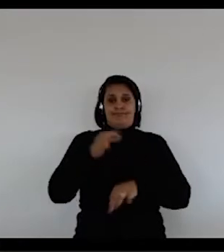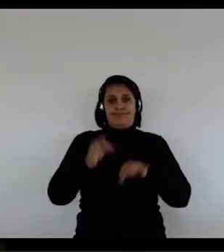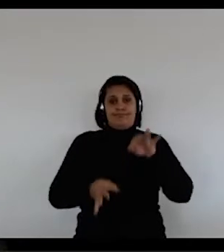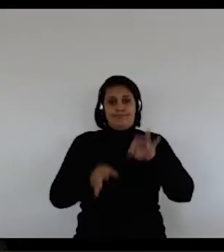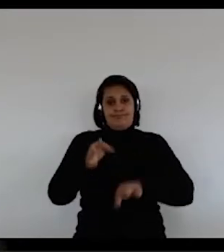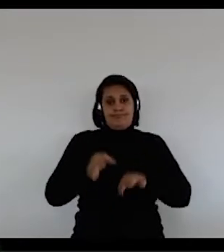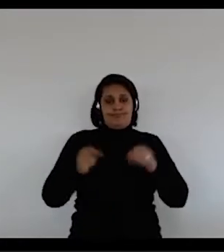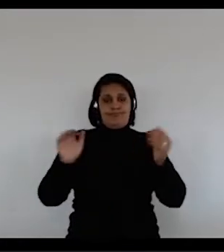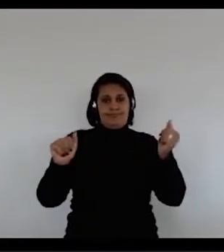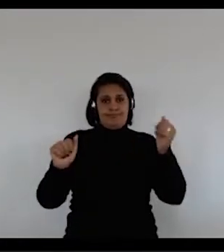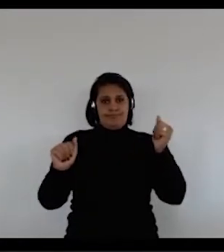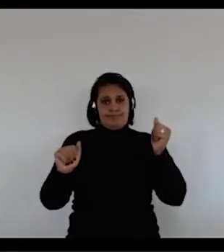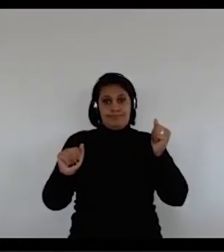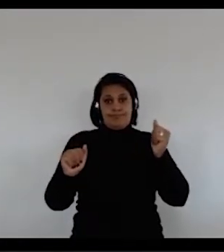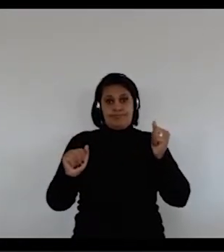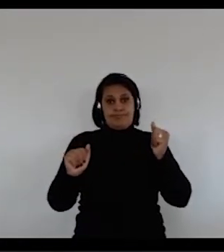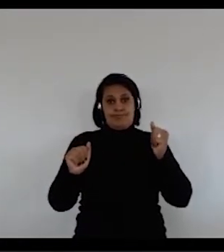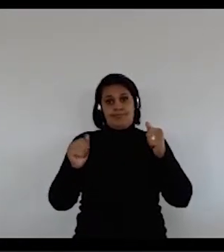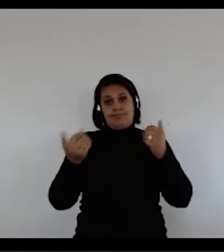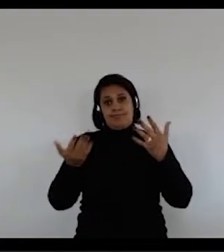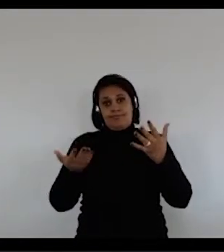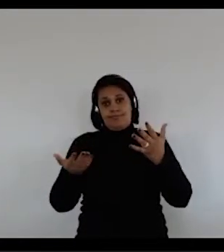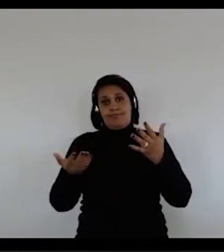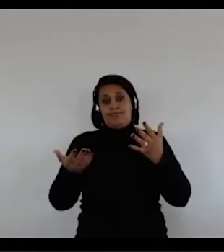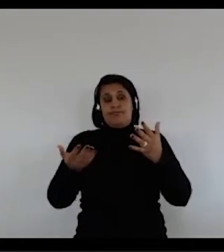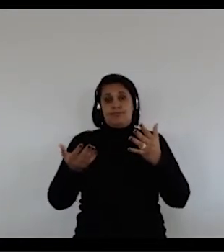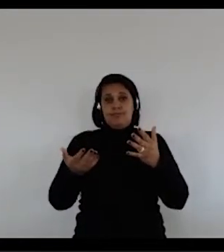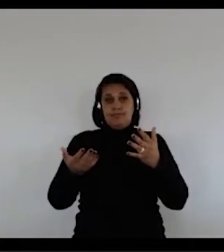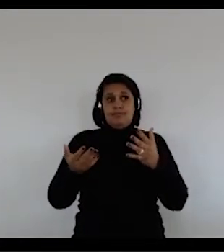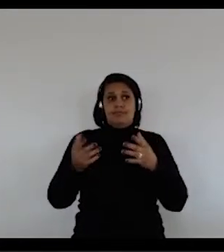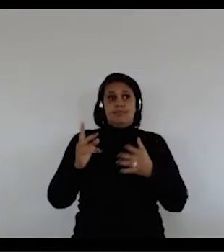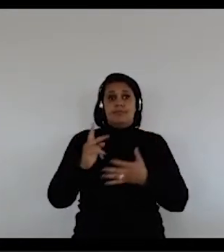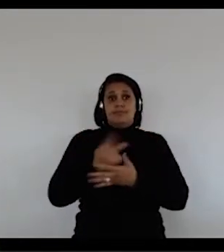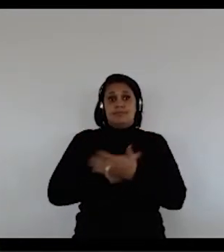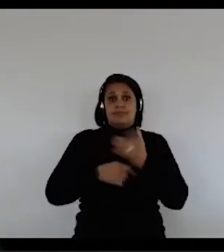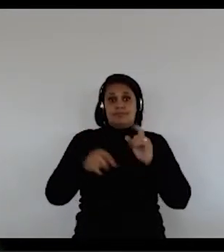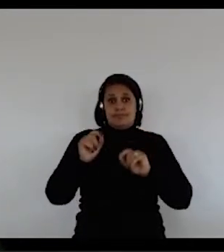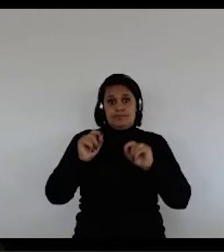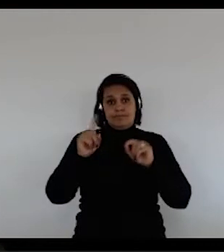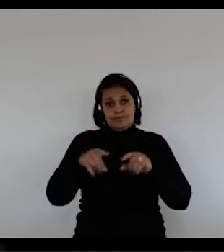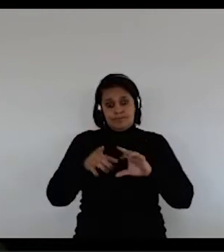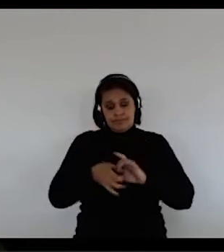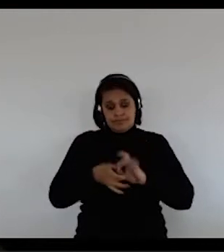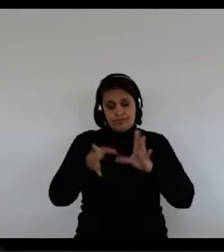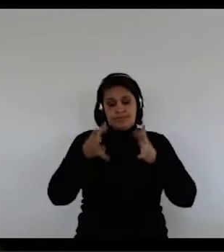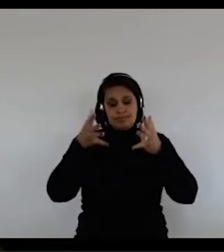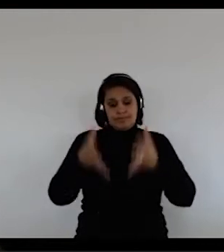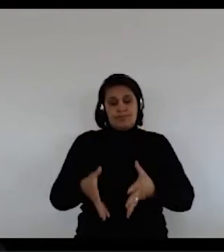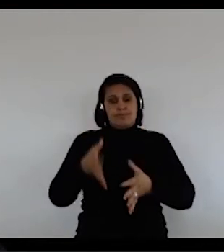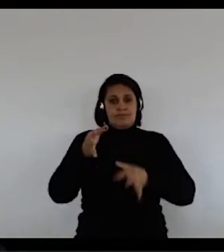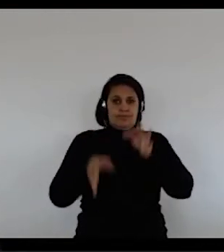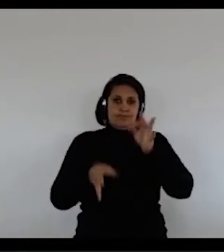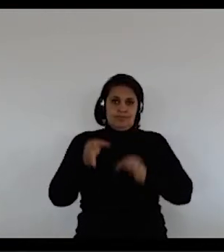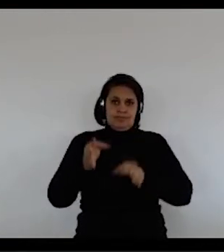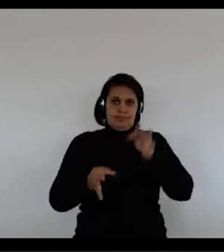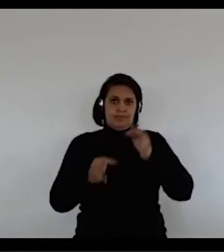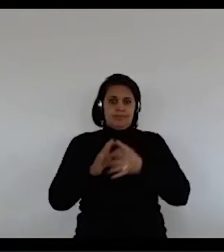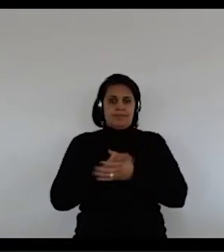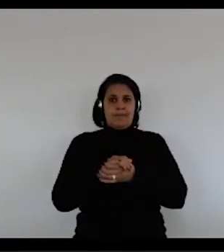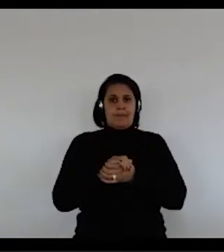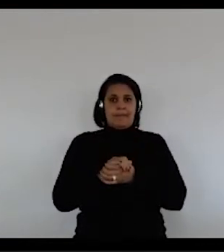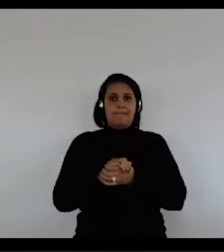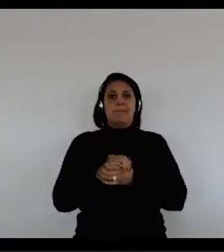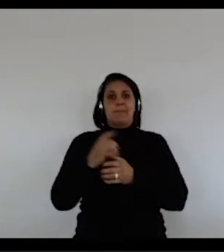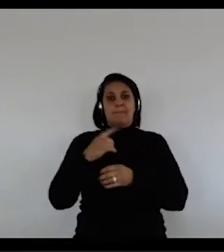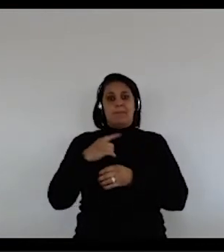parte desse mês de férias foi habilitado para atuações judiciárias. Falando com os